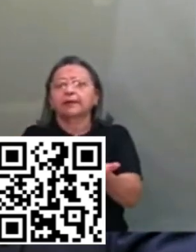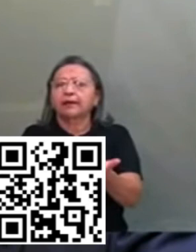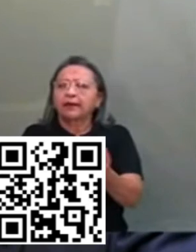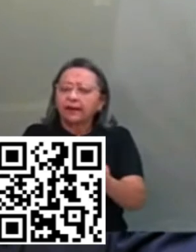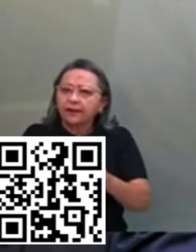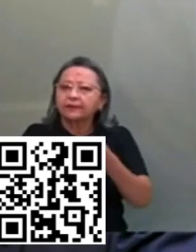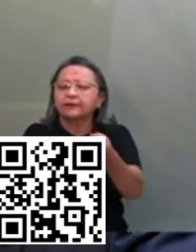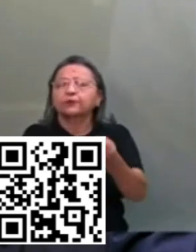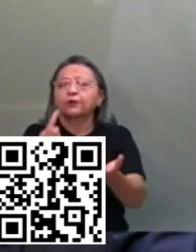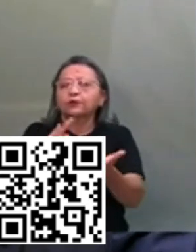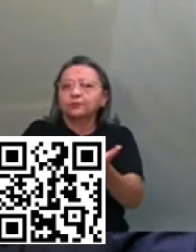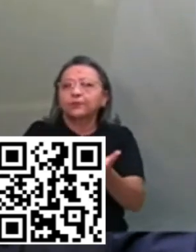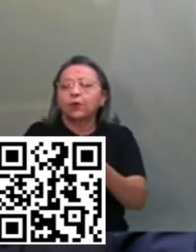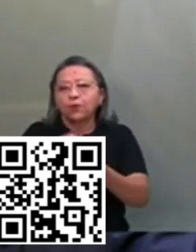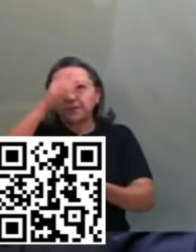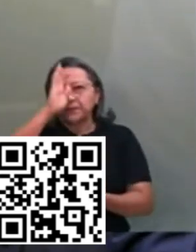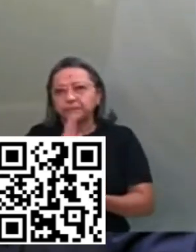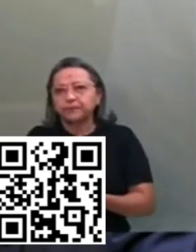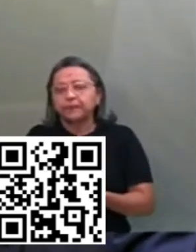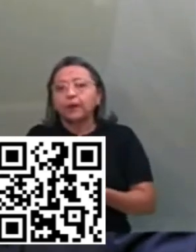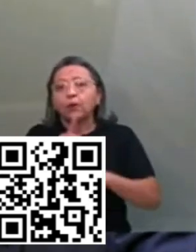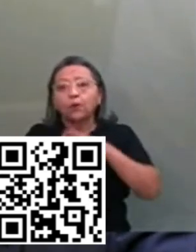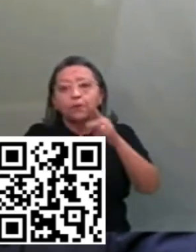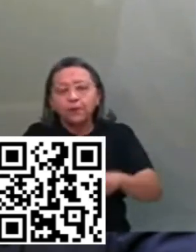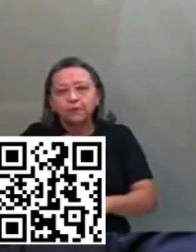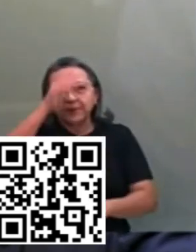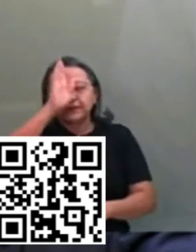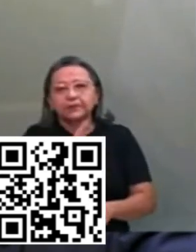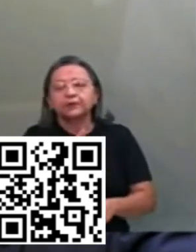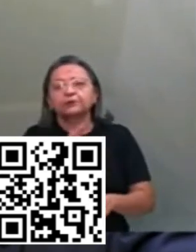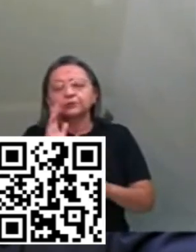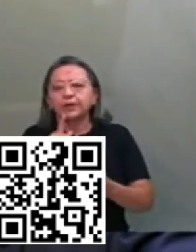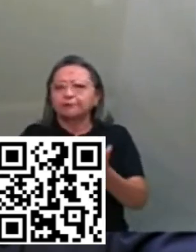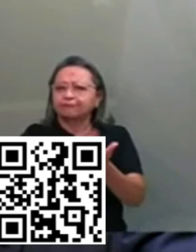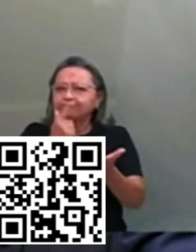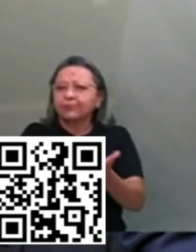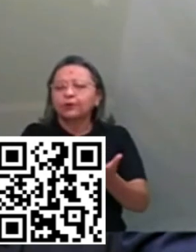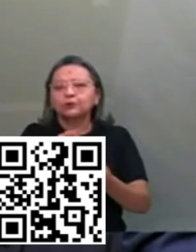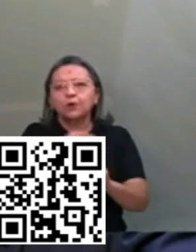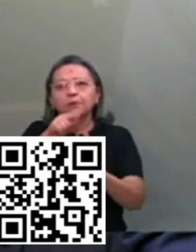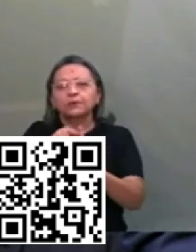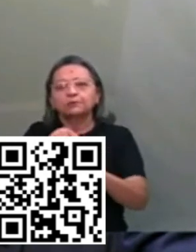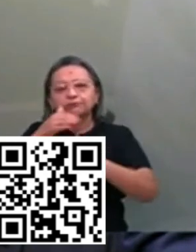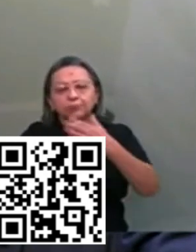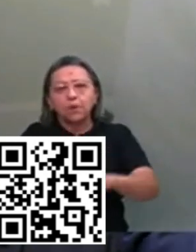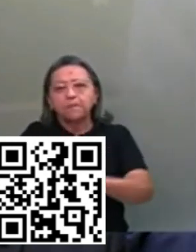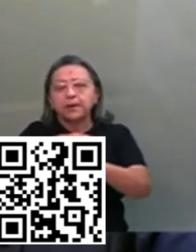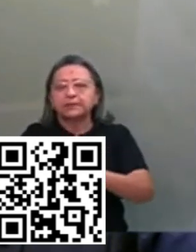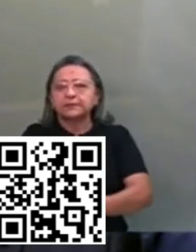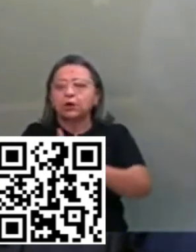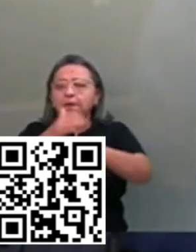reiteramos nosso compromisso com o Brasil, com o povo brasileiro, e reafirmamos nosso objetivo de construir um país mais